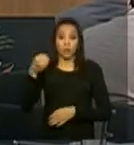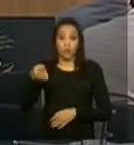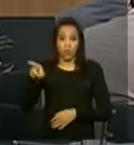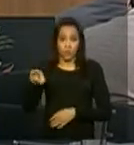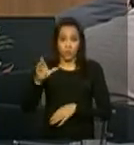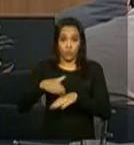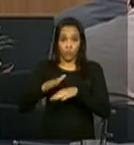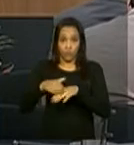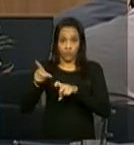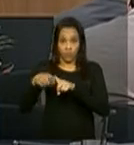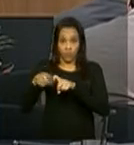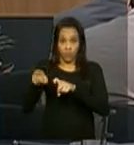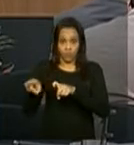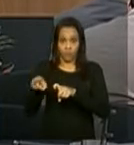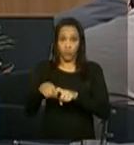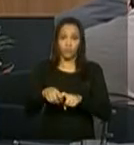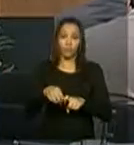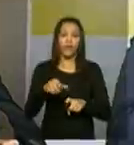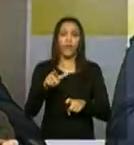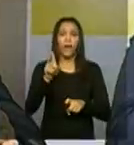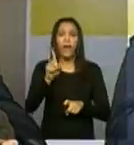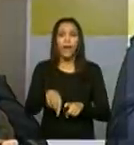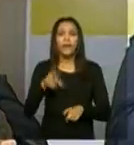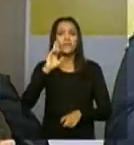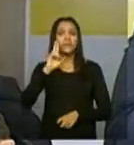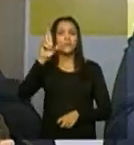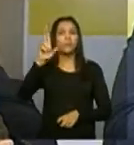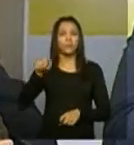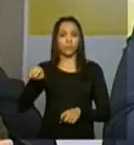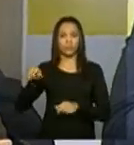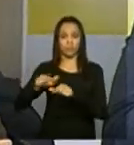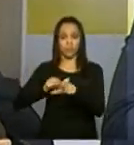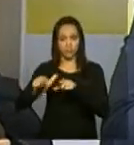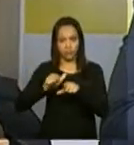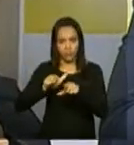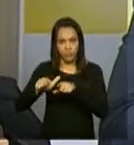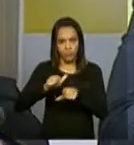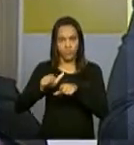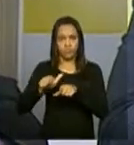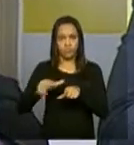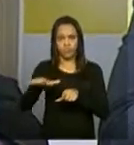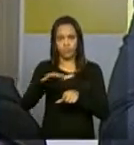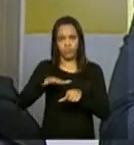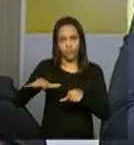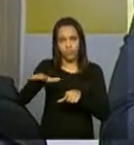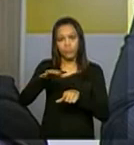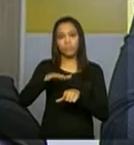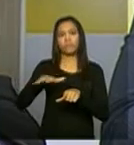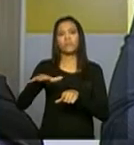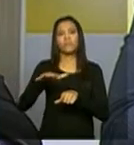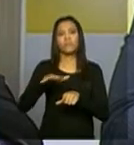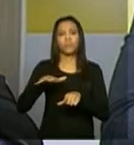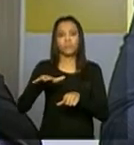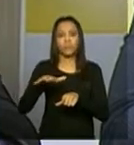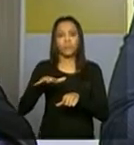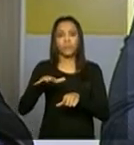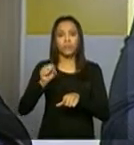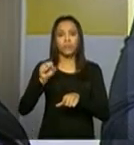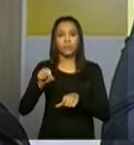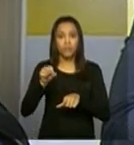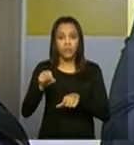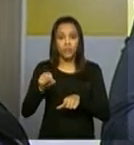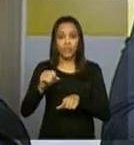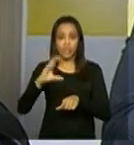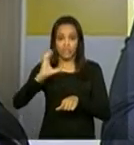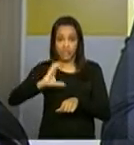ele é o diretor do serviço de do serviço de externo de